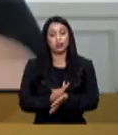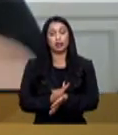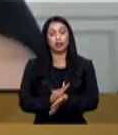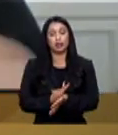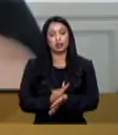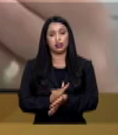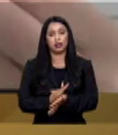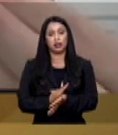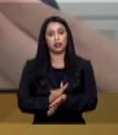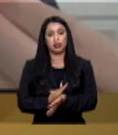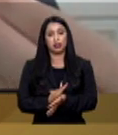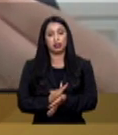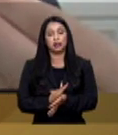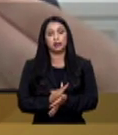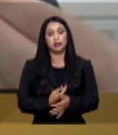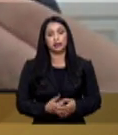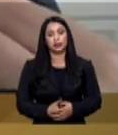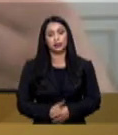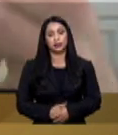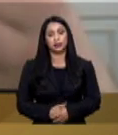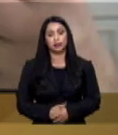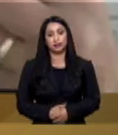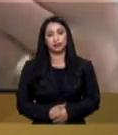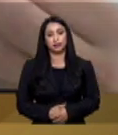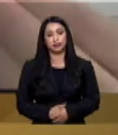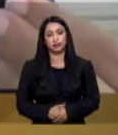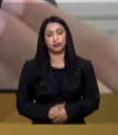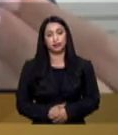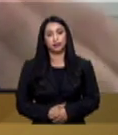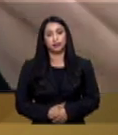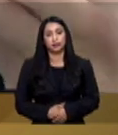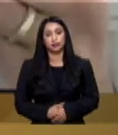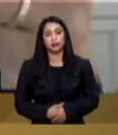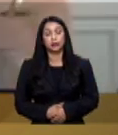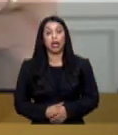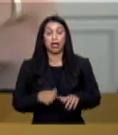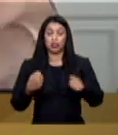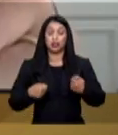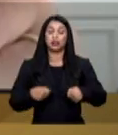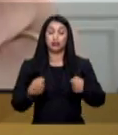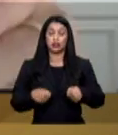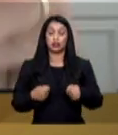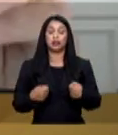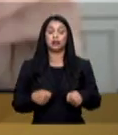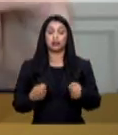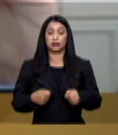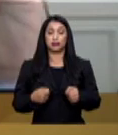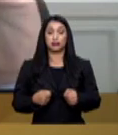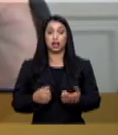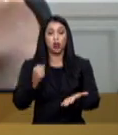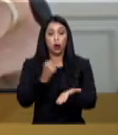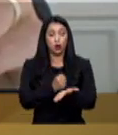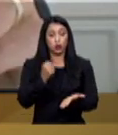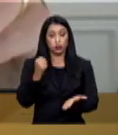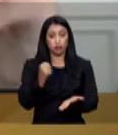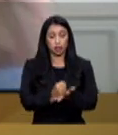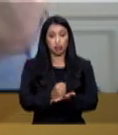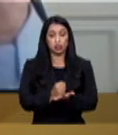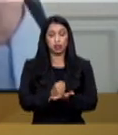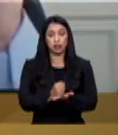que gera, não raras vezes, a necessidade de